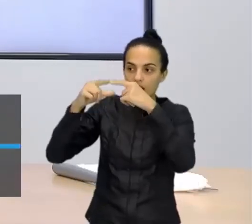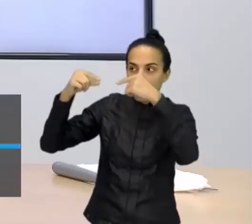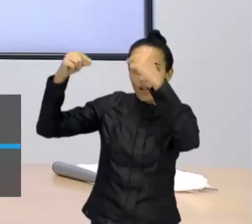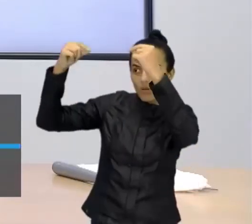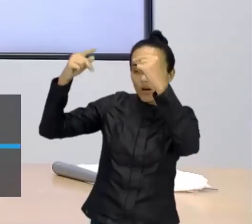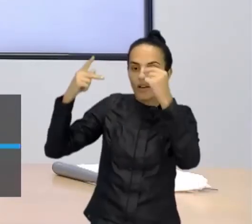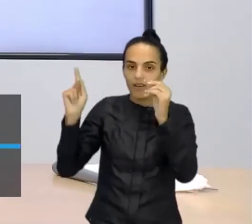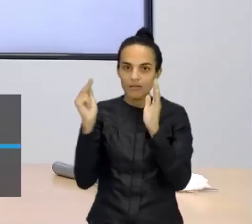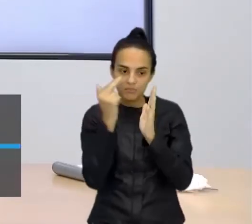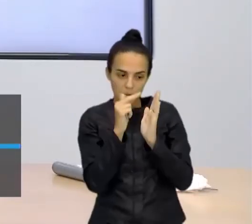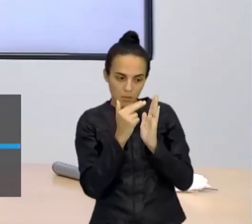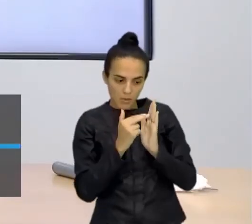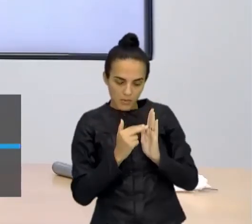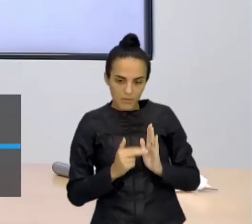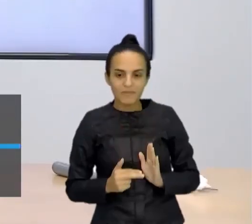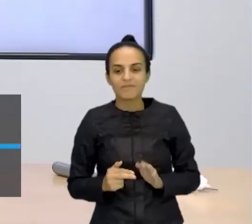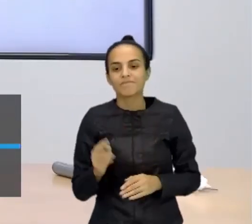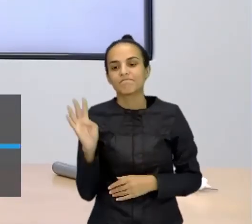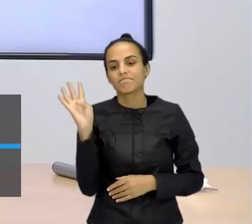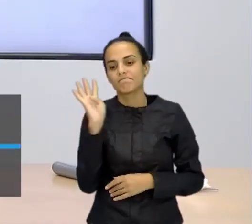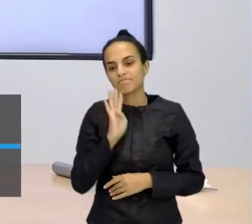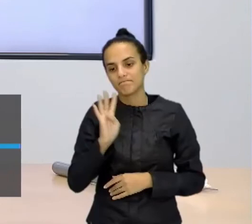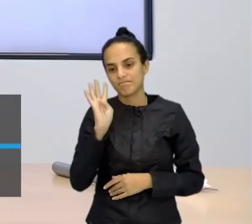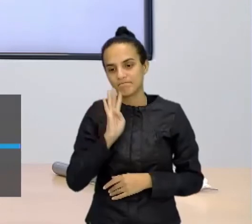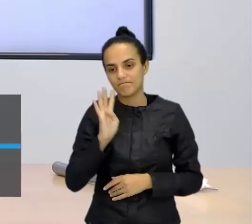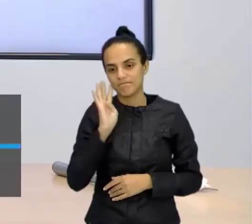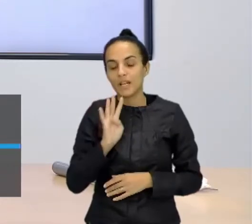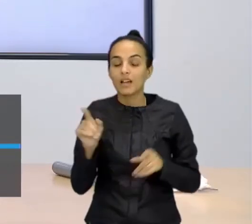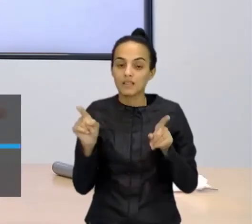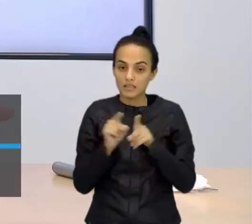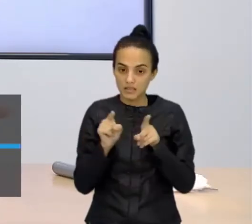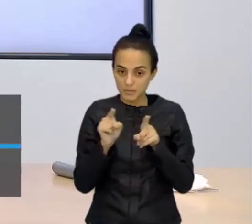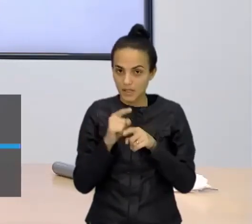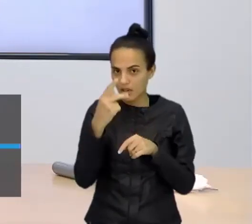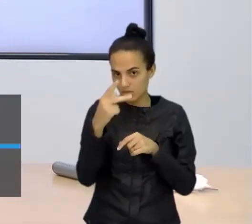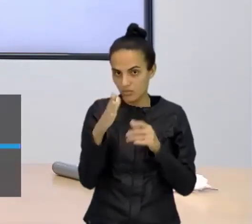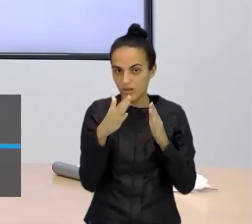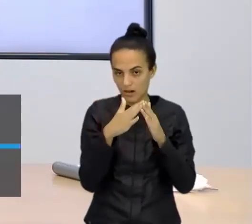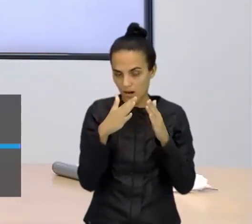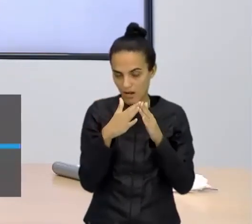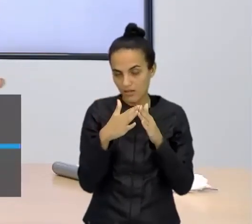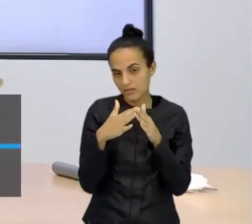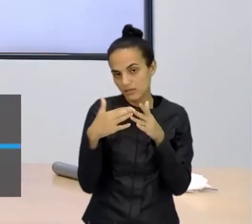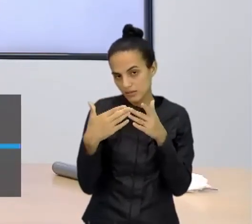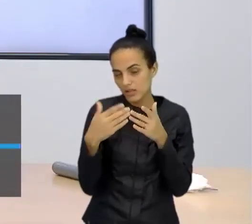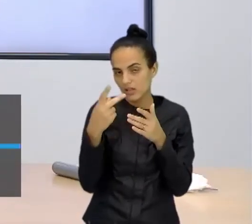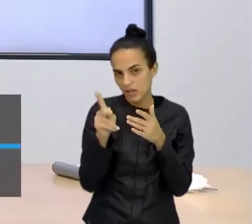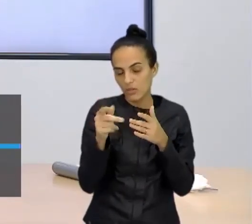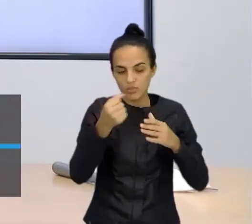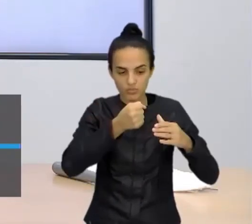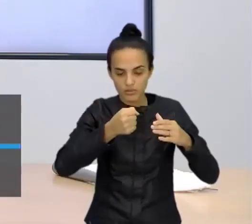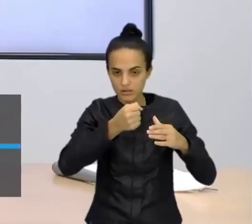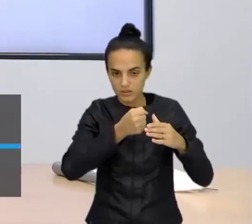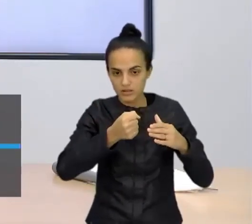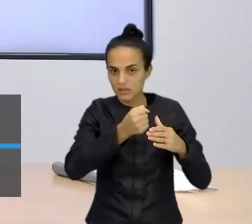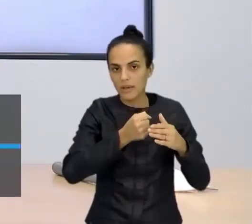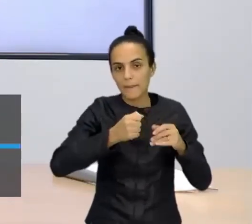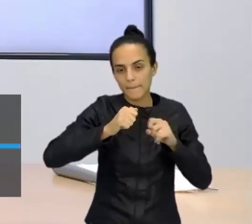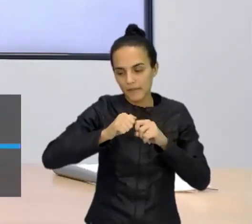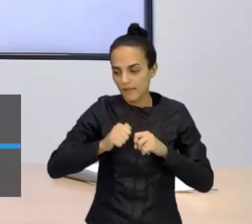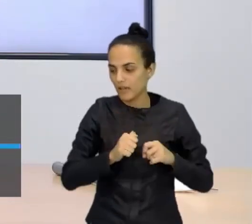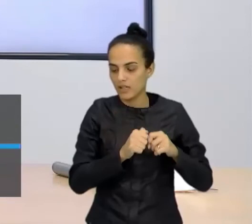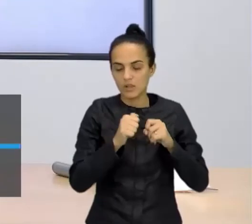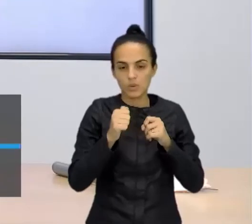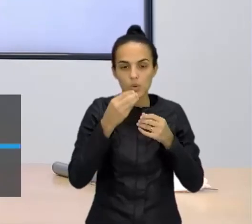Isso foi muito bacana, pessoal. Então, assim, e também na sua casa, aí na cozinha, quem prepara o alimento